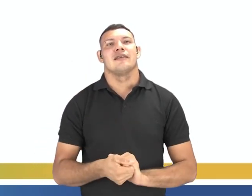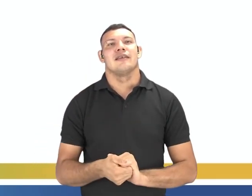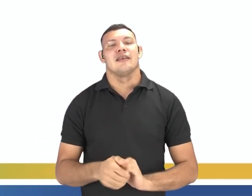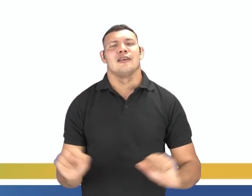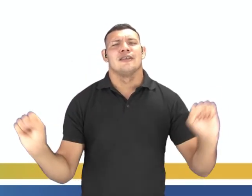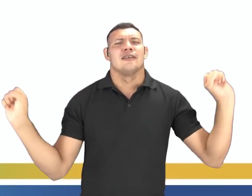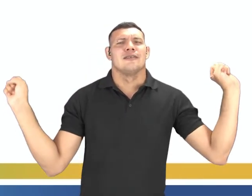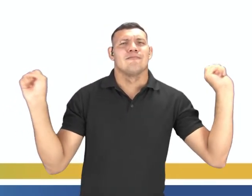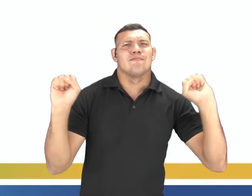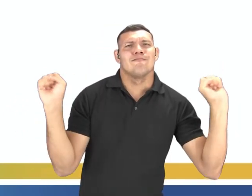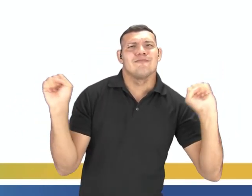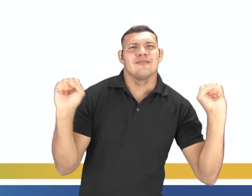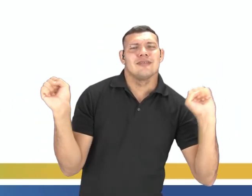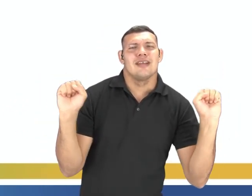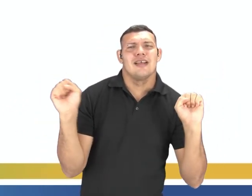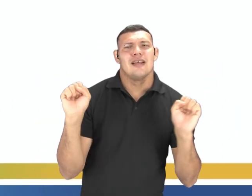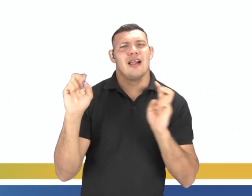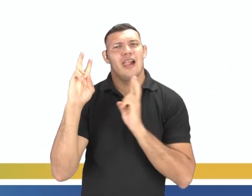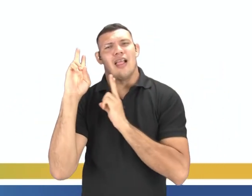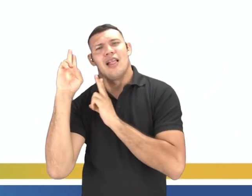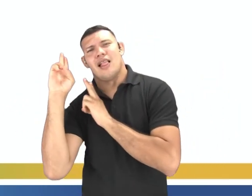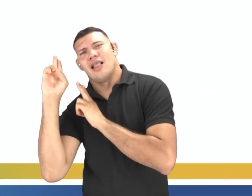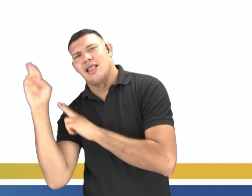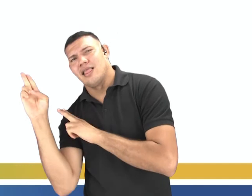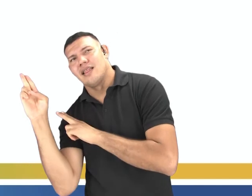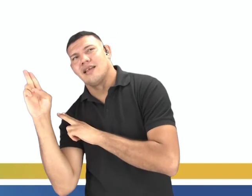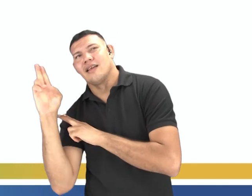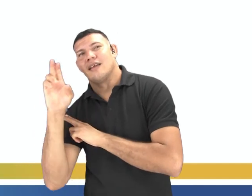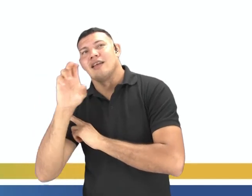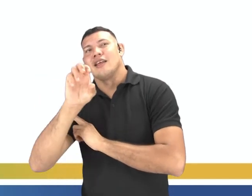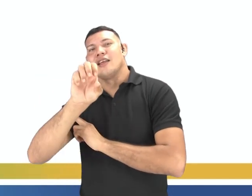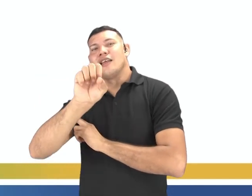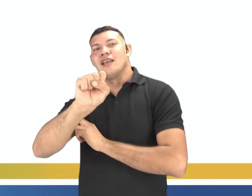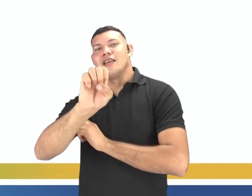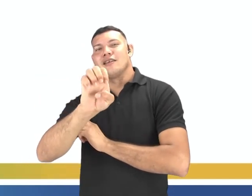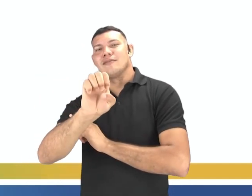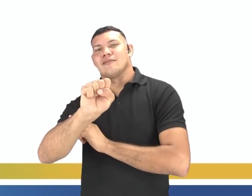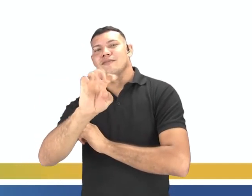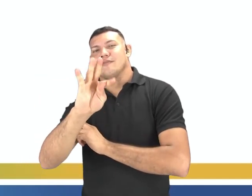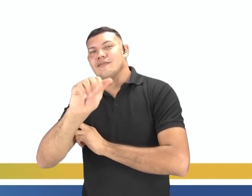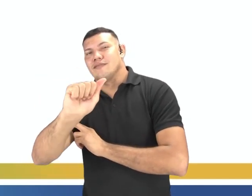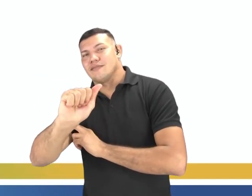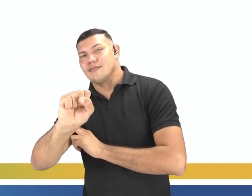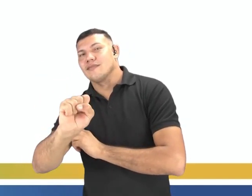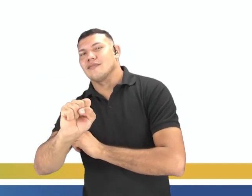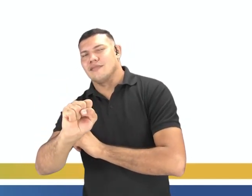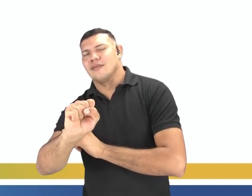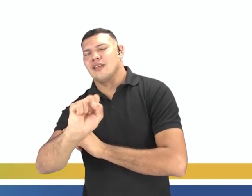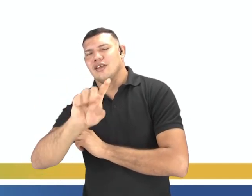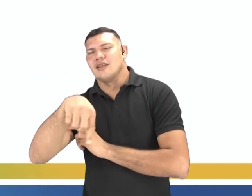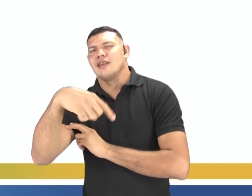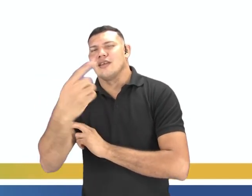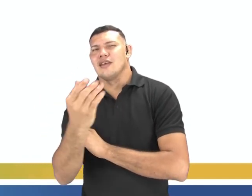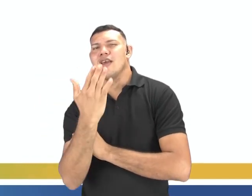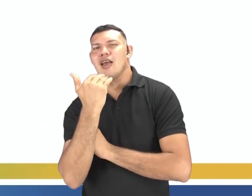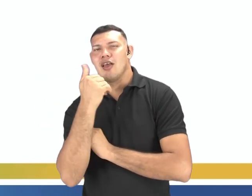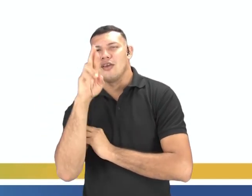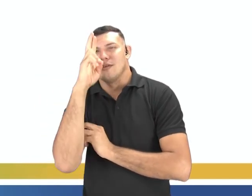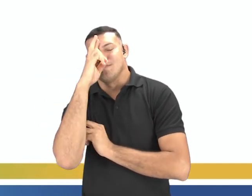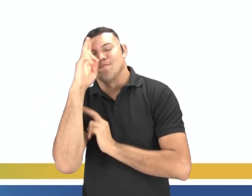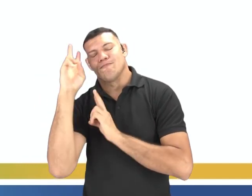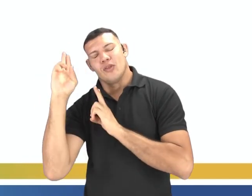Adoramos cestas. Quem não gosta de tirar uma cesta depois do almoço? Tirar